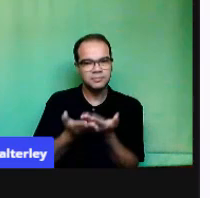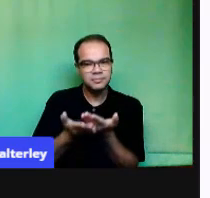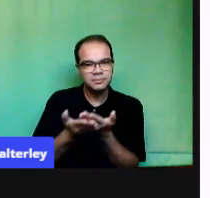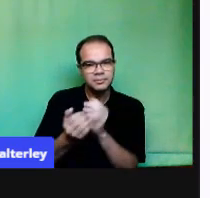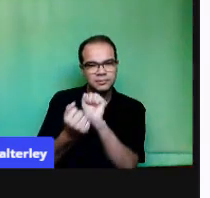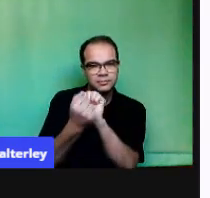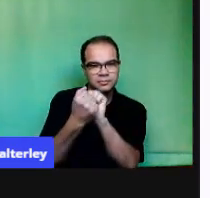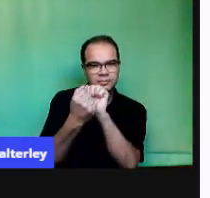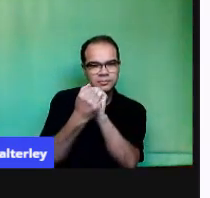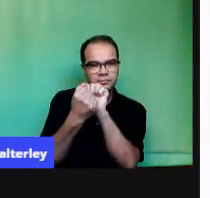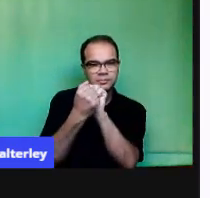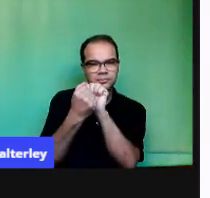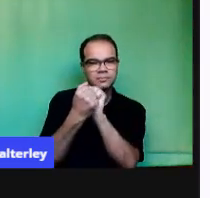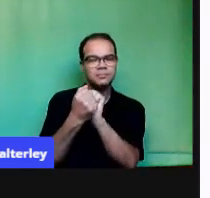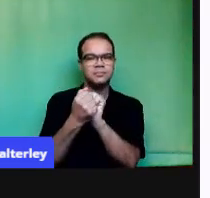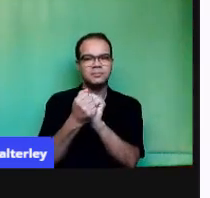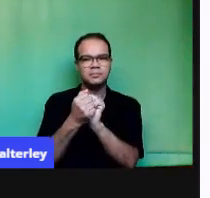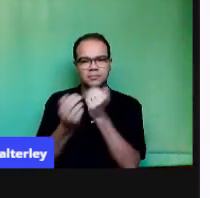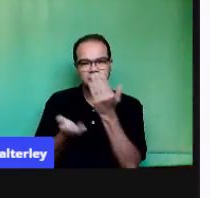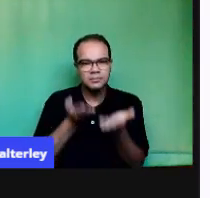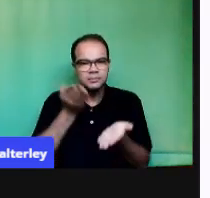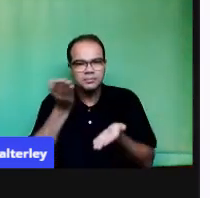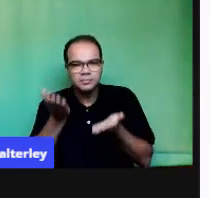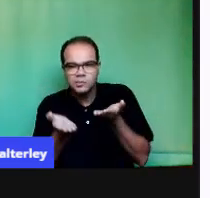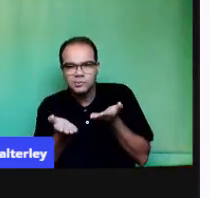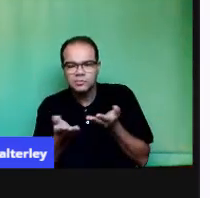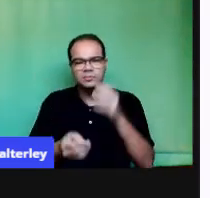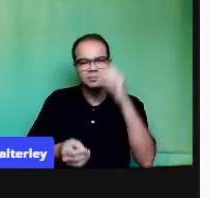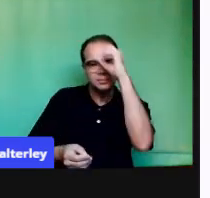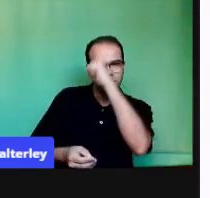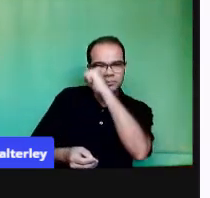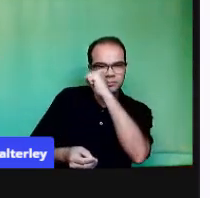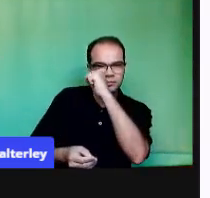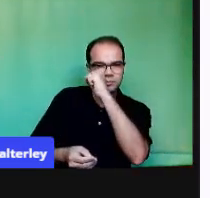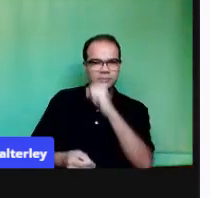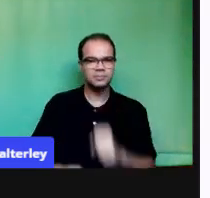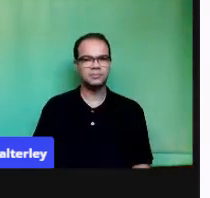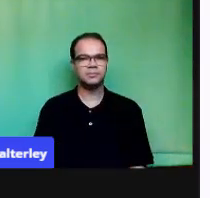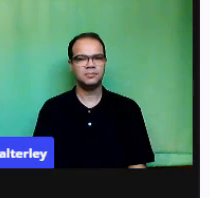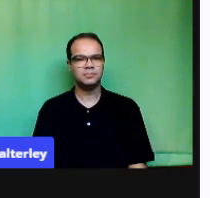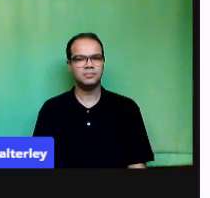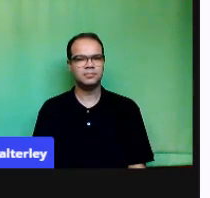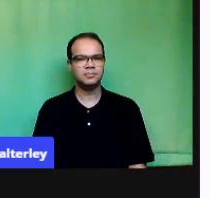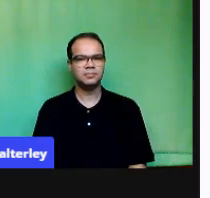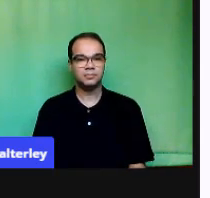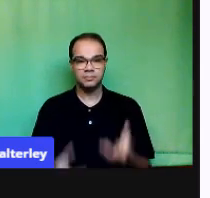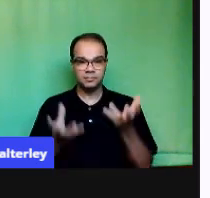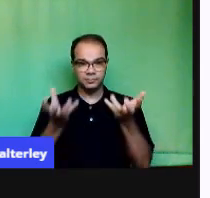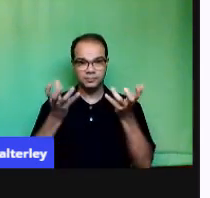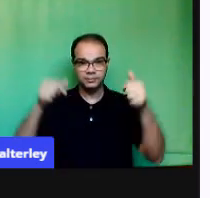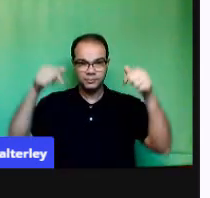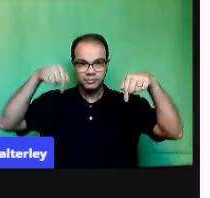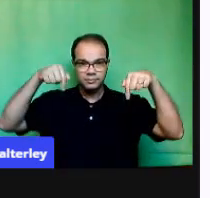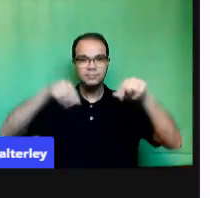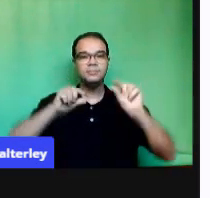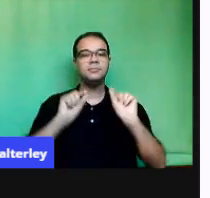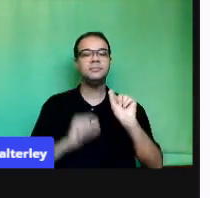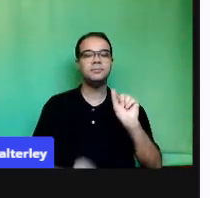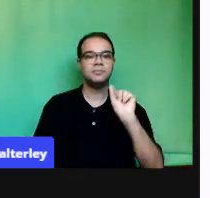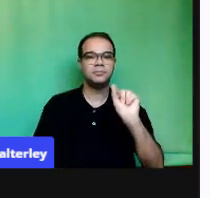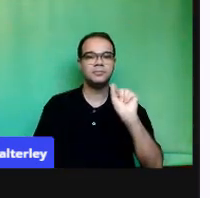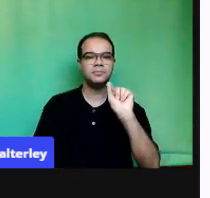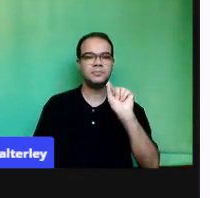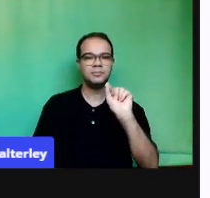vai trabalhar um pouco nessa 1h30, mas o nosso intuito é fazer uma provocação, porque eu acho que a gente poderia ficar aqui, acho